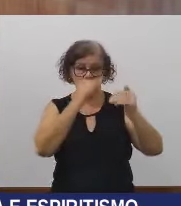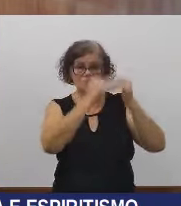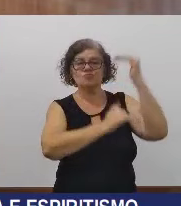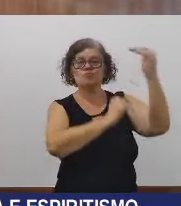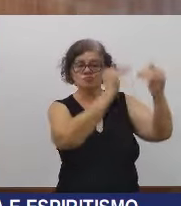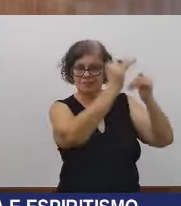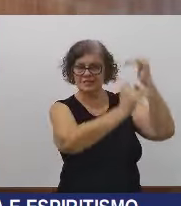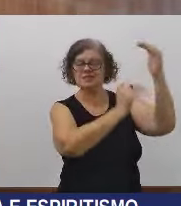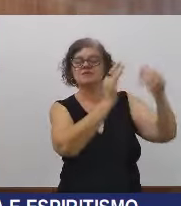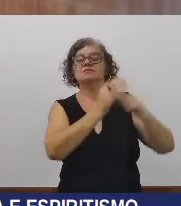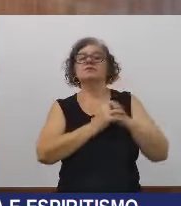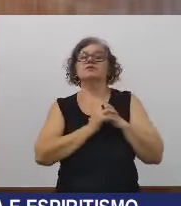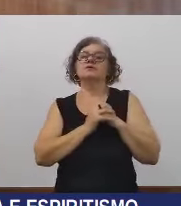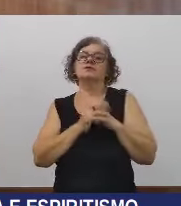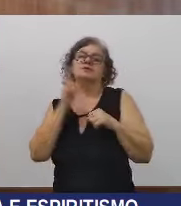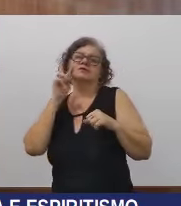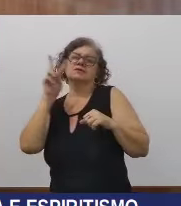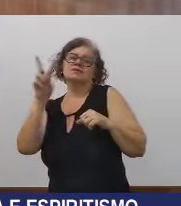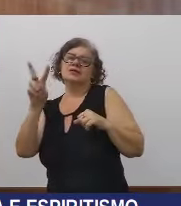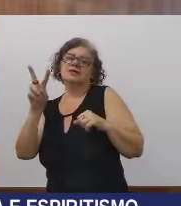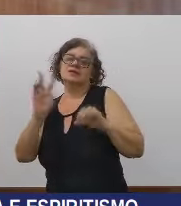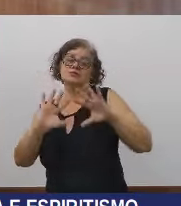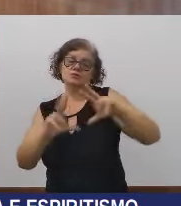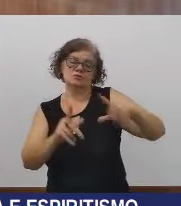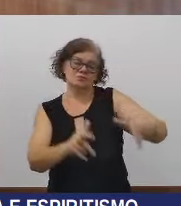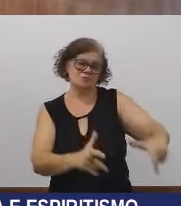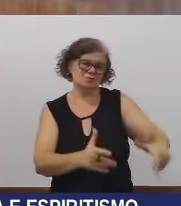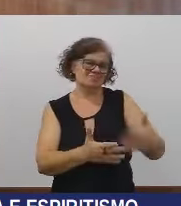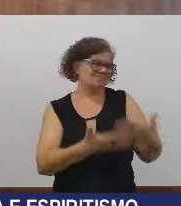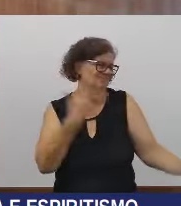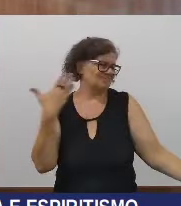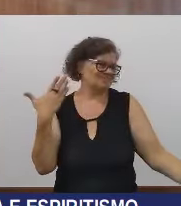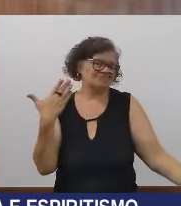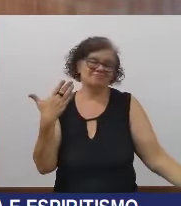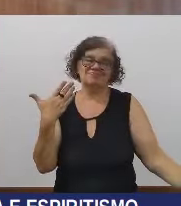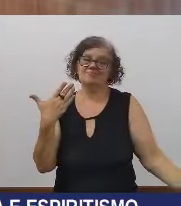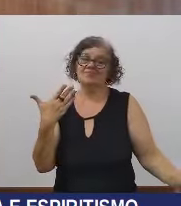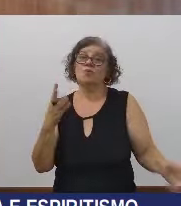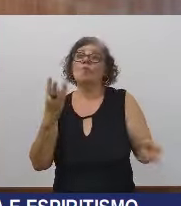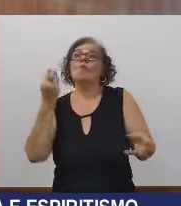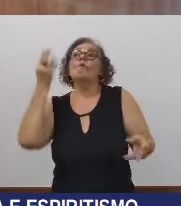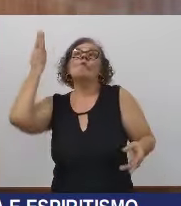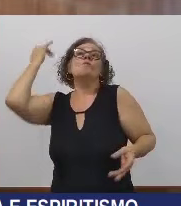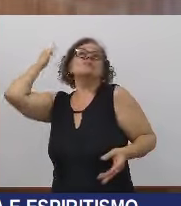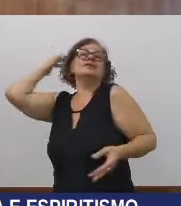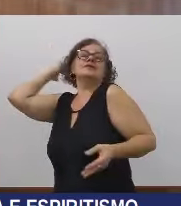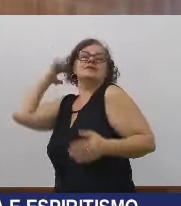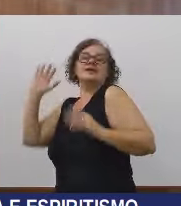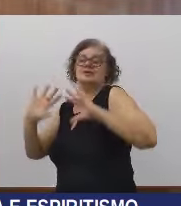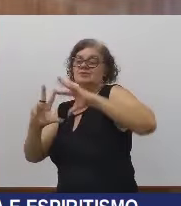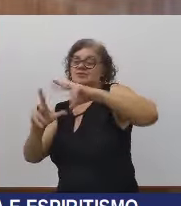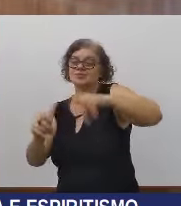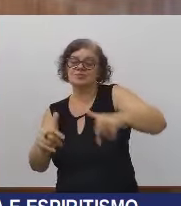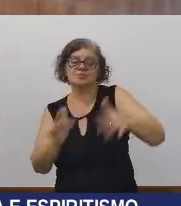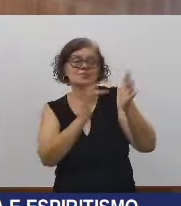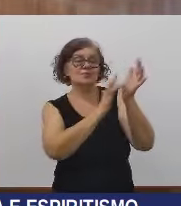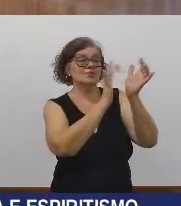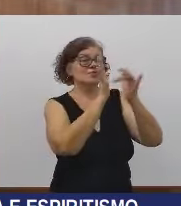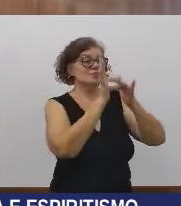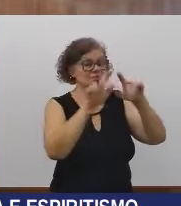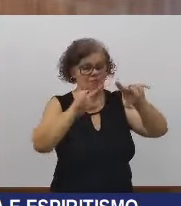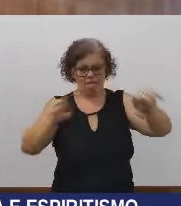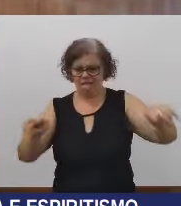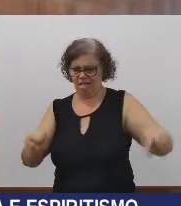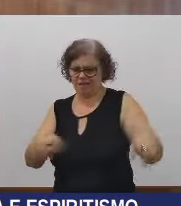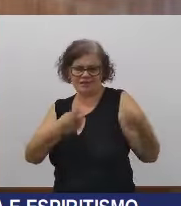certa evolução. A gente fala, poxa, nosso mundo está perdido, mas como era o nosso mundo lá na época de Jesus? Das